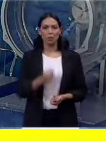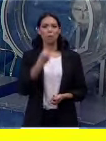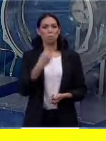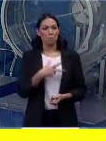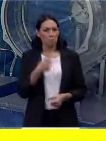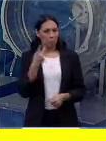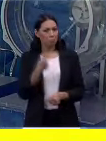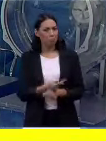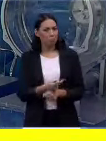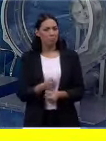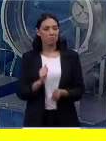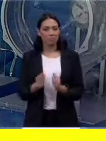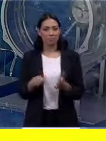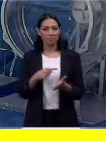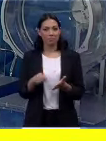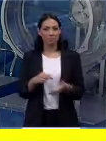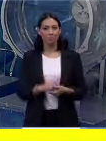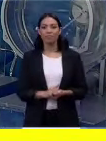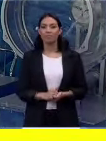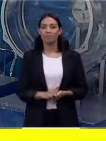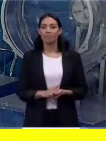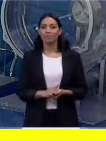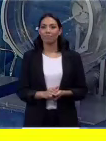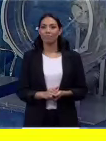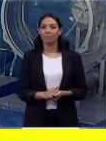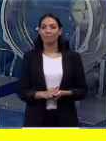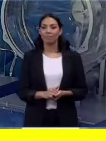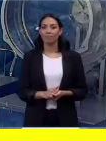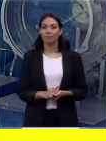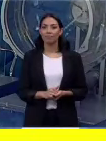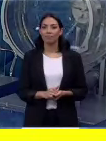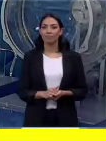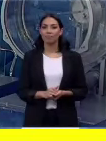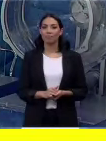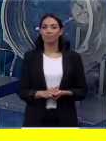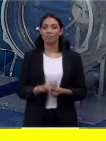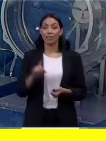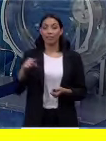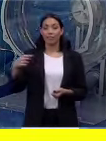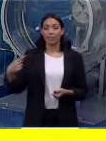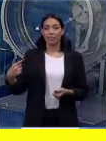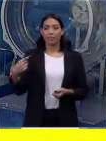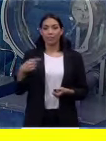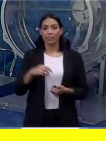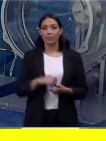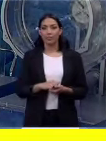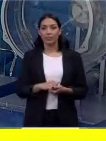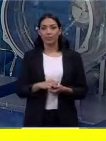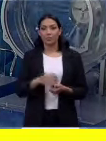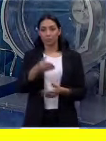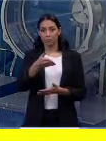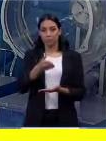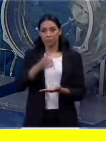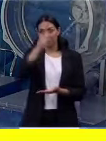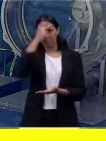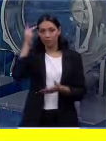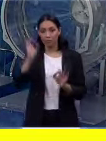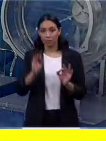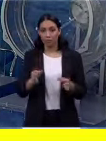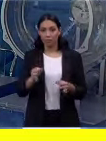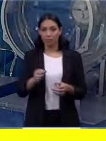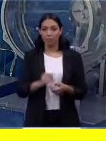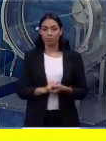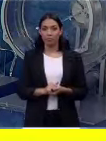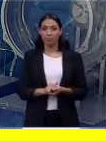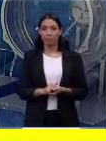Time Mania hoje. Lembrando que o valor exato será divulgado logo após o rateio entre as apostas vencedoras